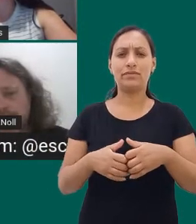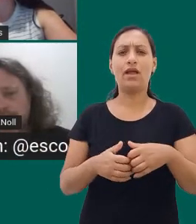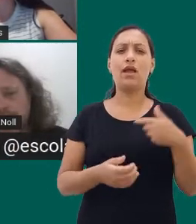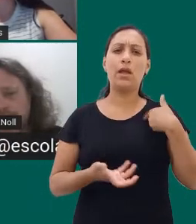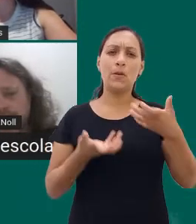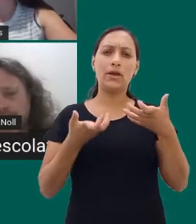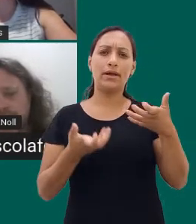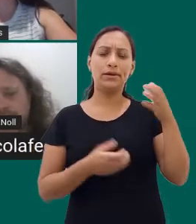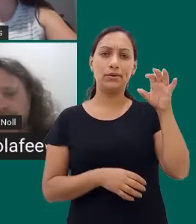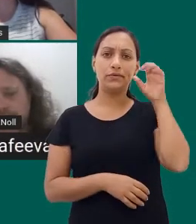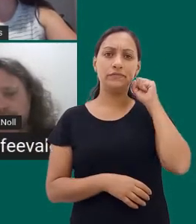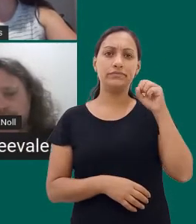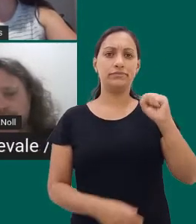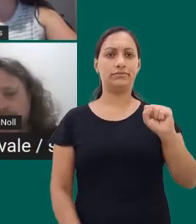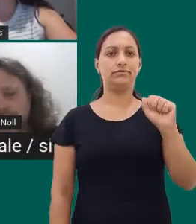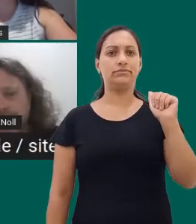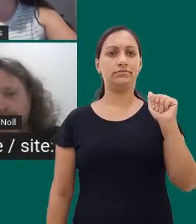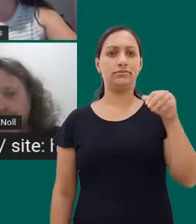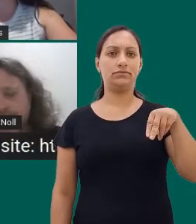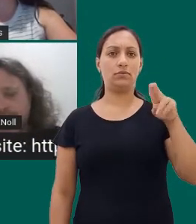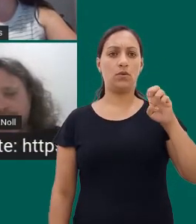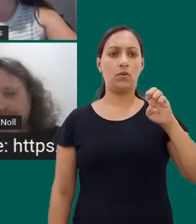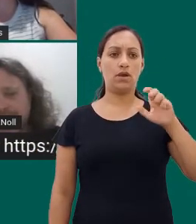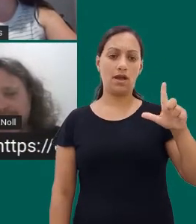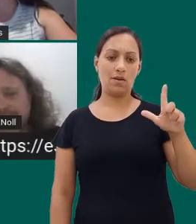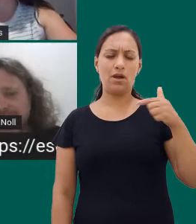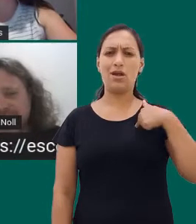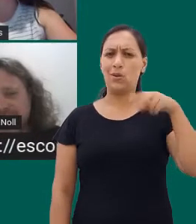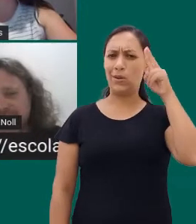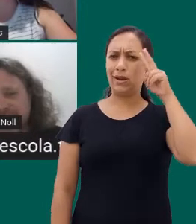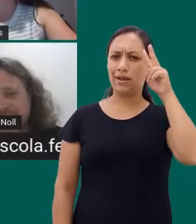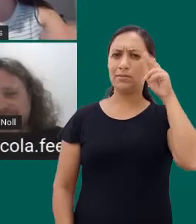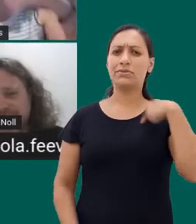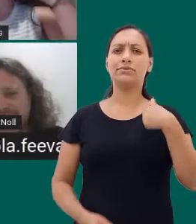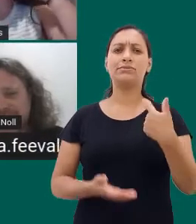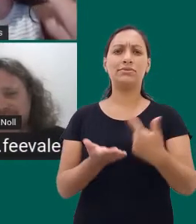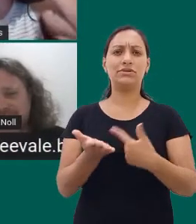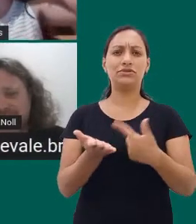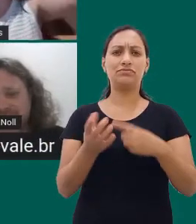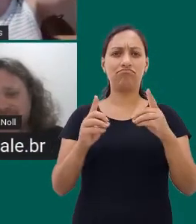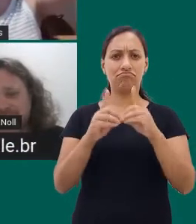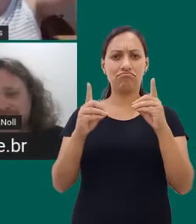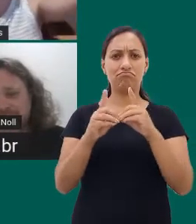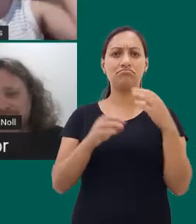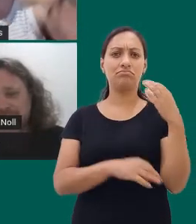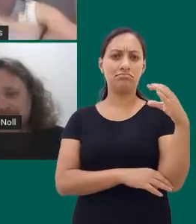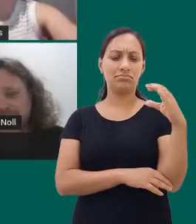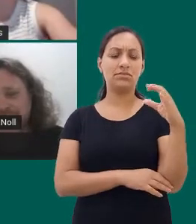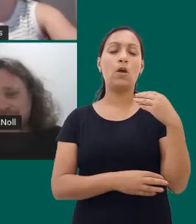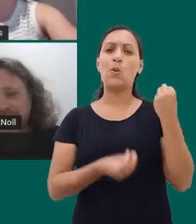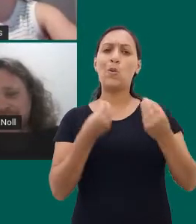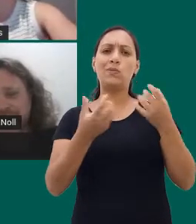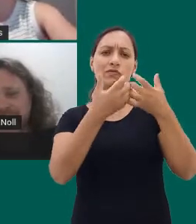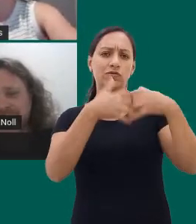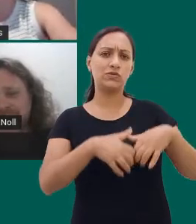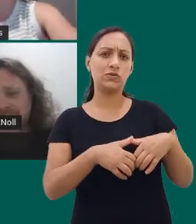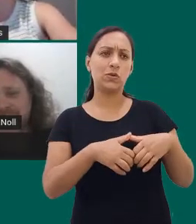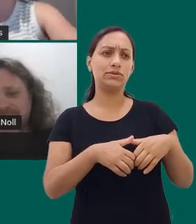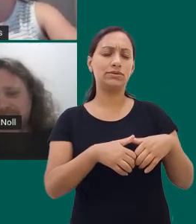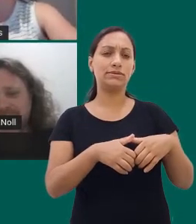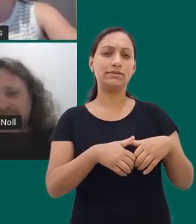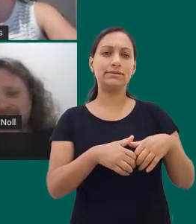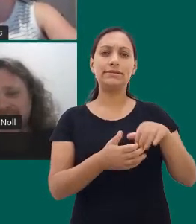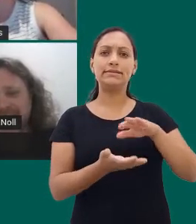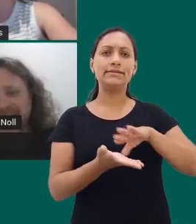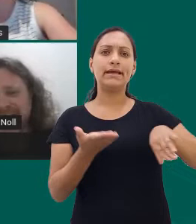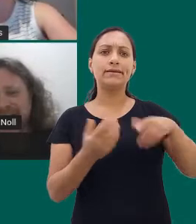de ciências, eu me lembro dos meus livros didáticos de ciências, como eu adorava aqueles livros. Como é que funciona as ciências para o cara sem o livro